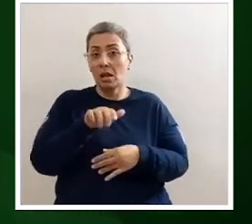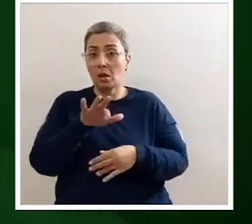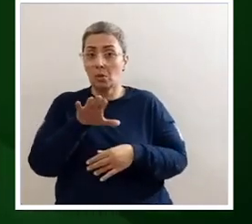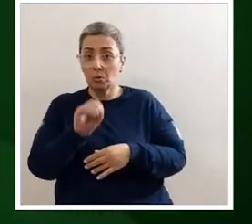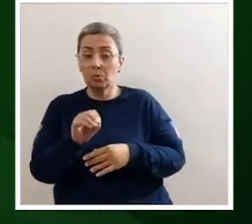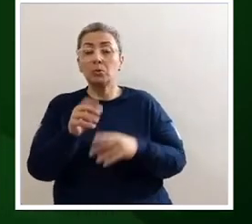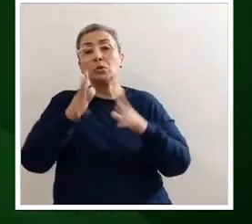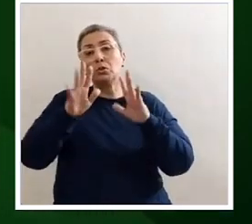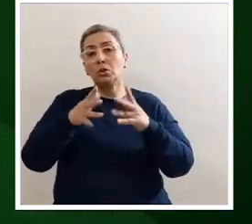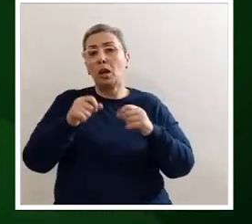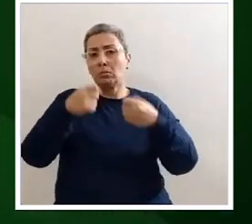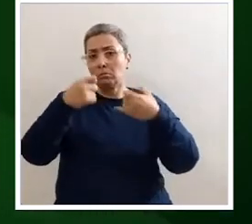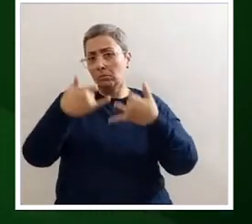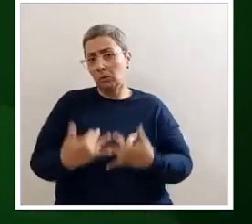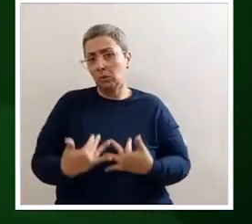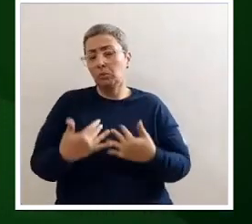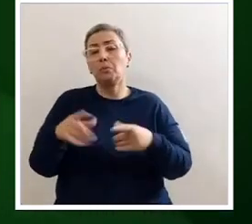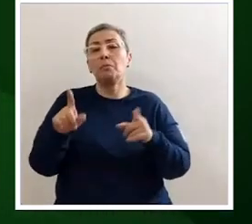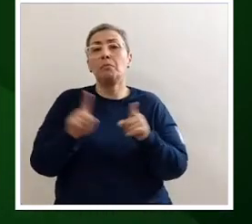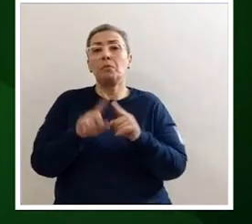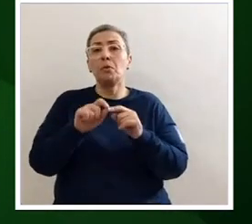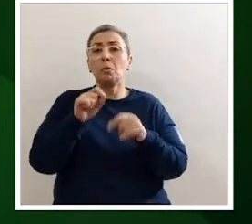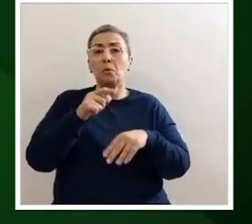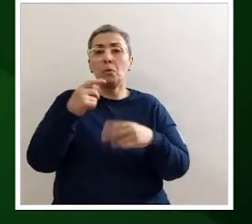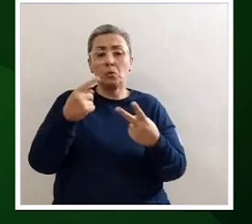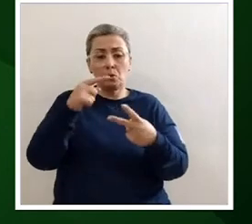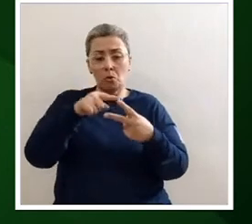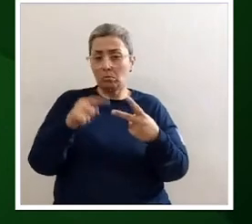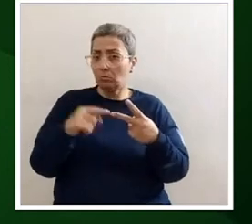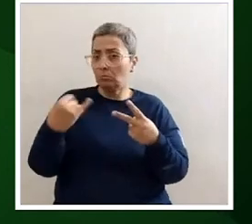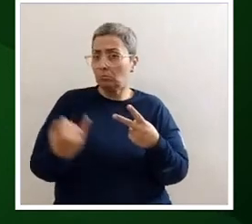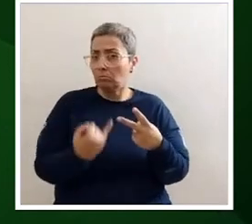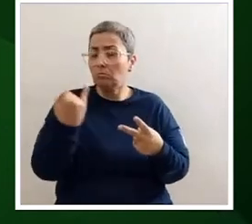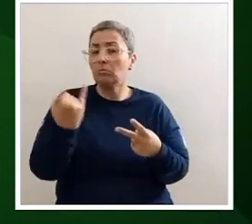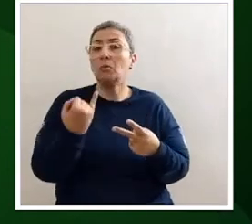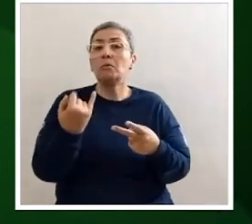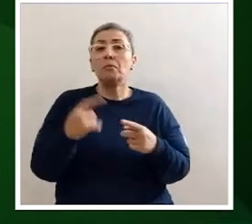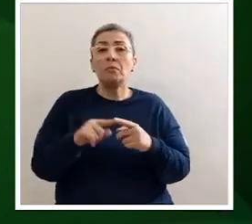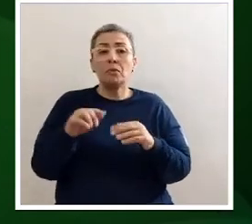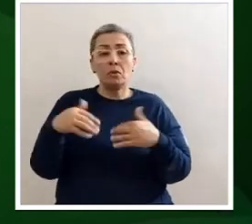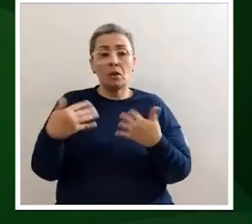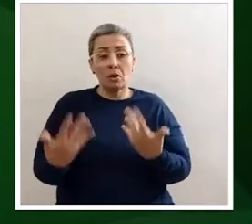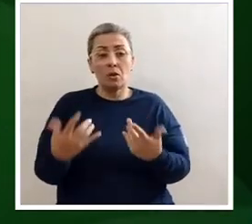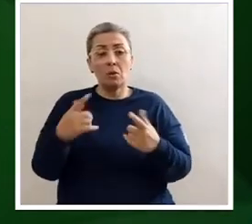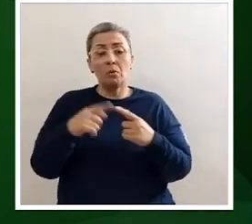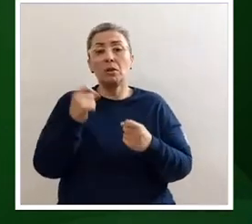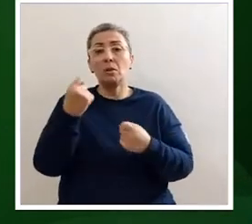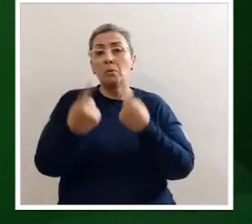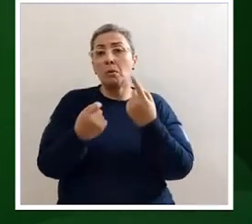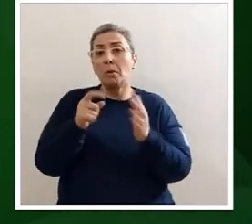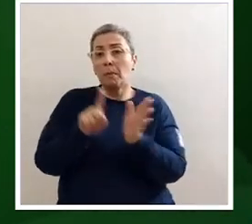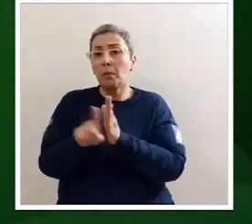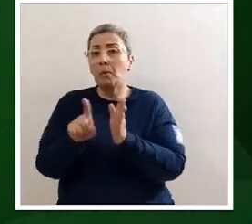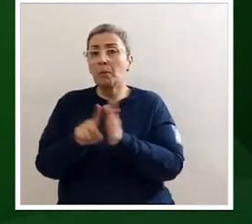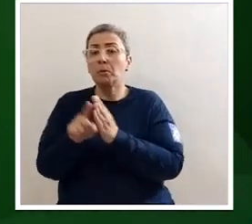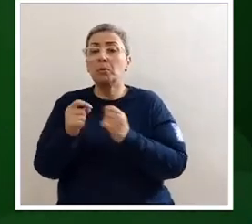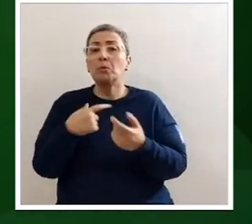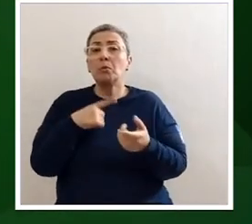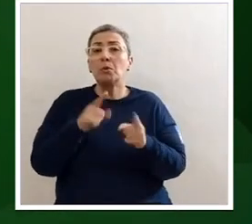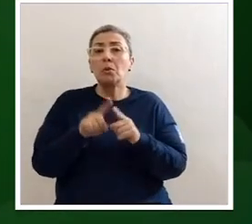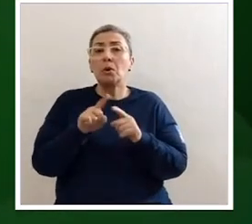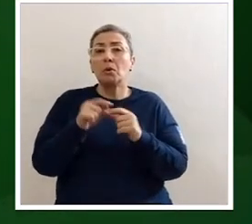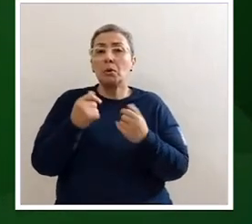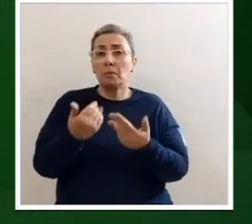já já abortou em dois momentos importantes e algumas perguntas então que eu queria te